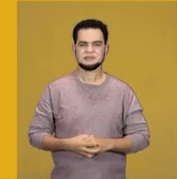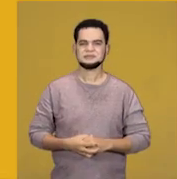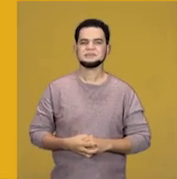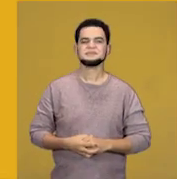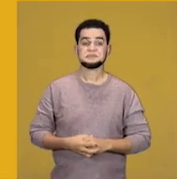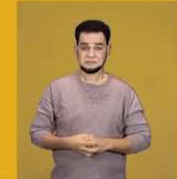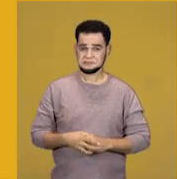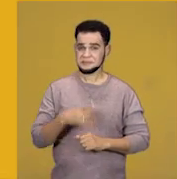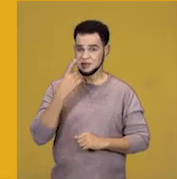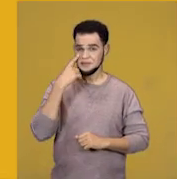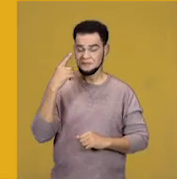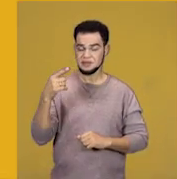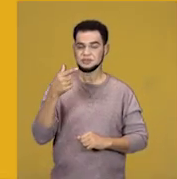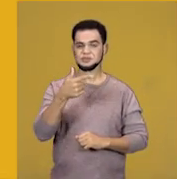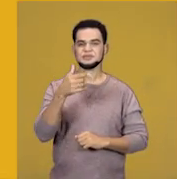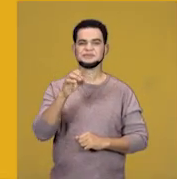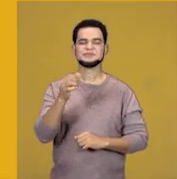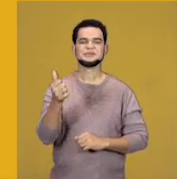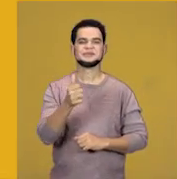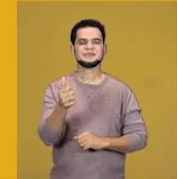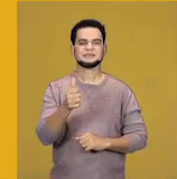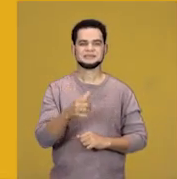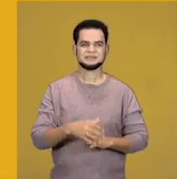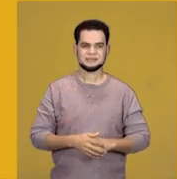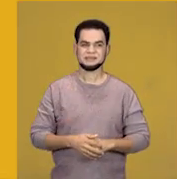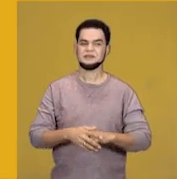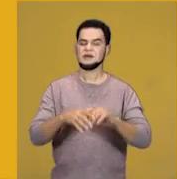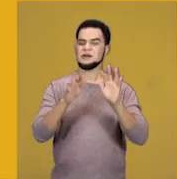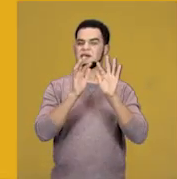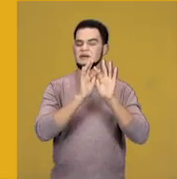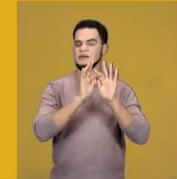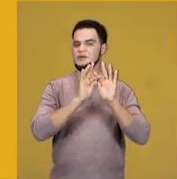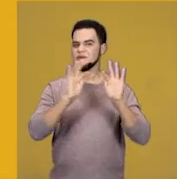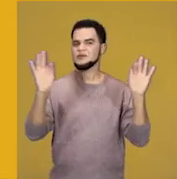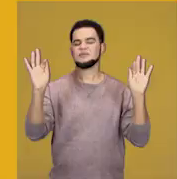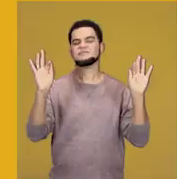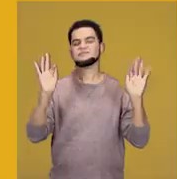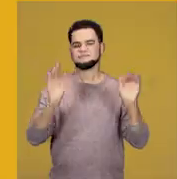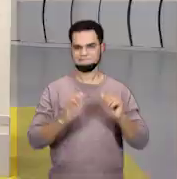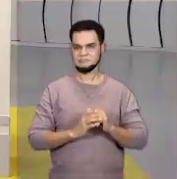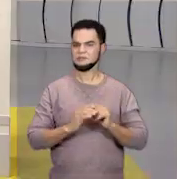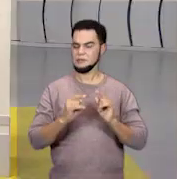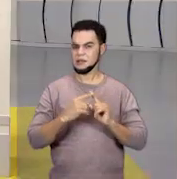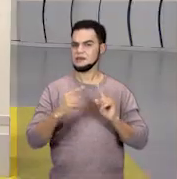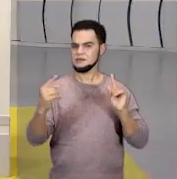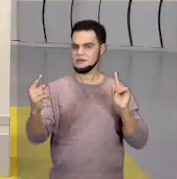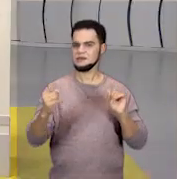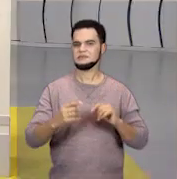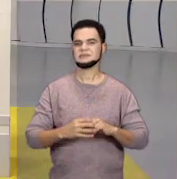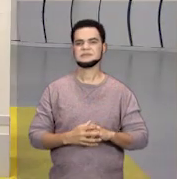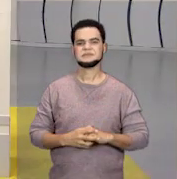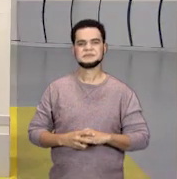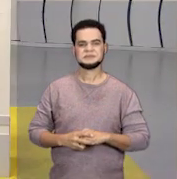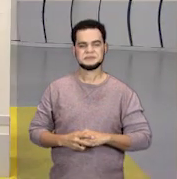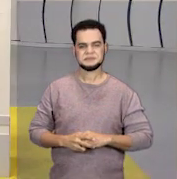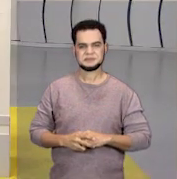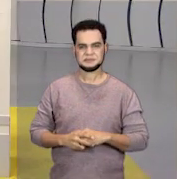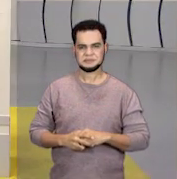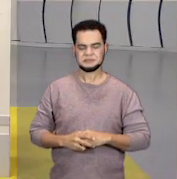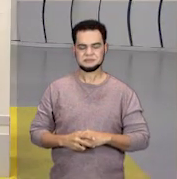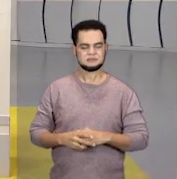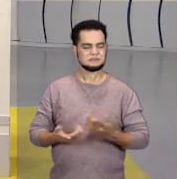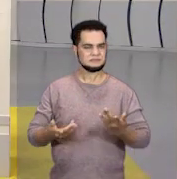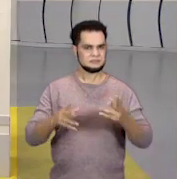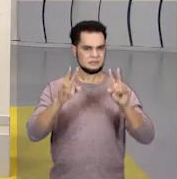de 2011, gente, olha só, foi grande, foi um tema maior. E aí, o tema